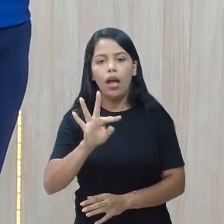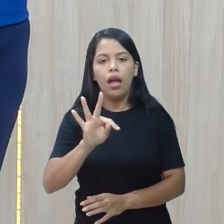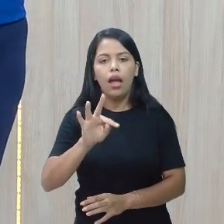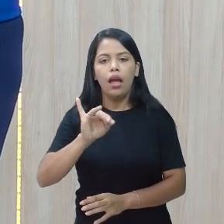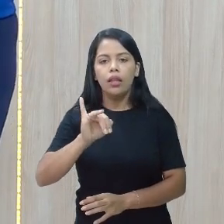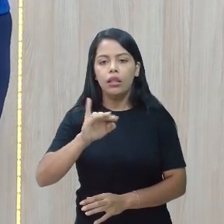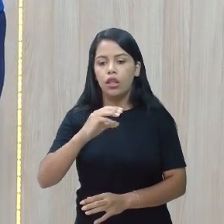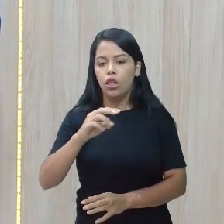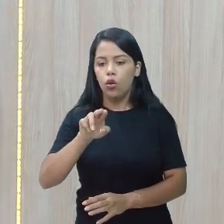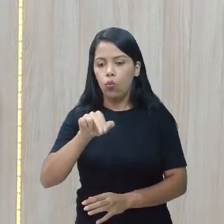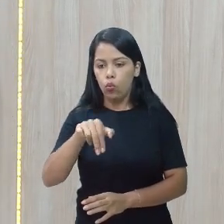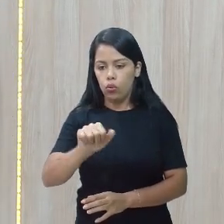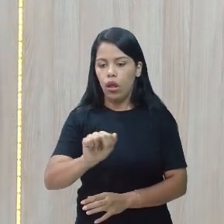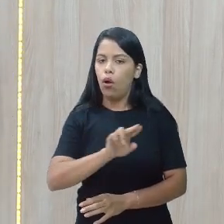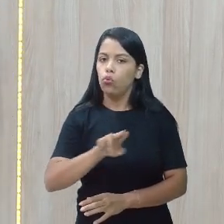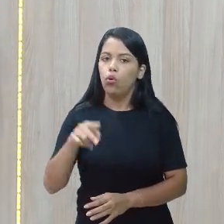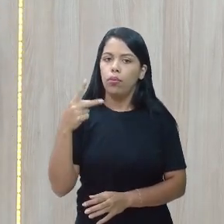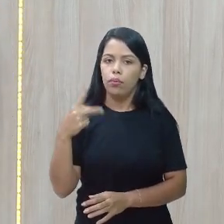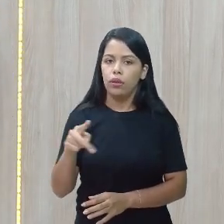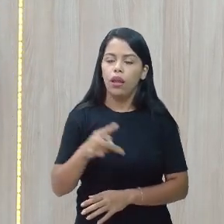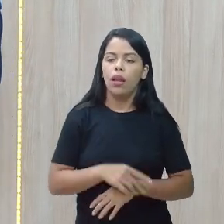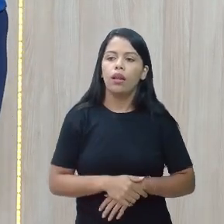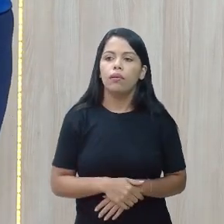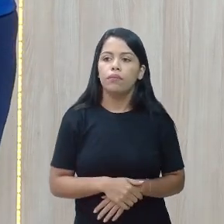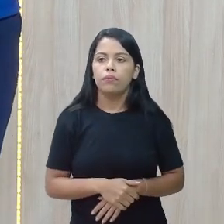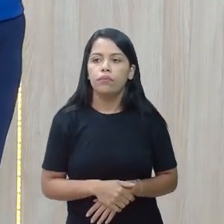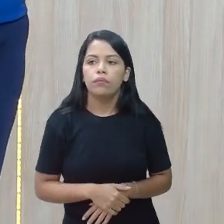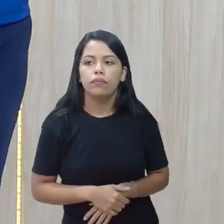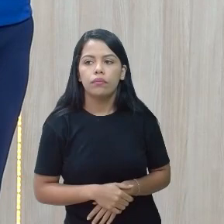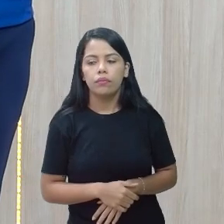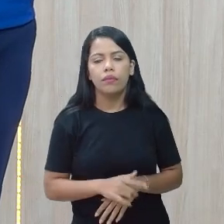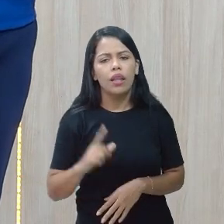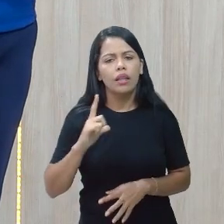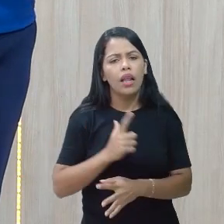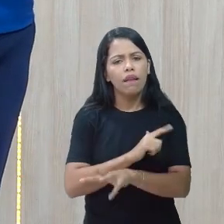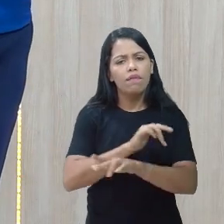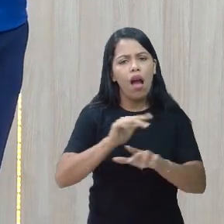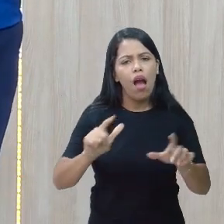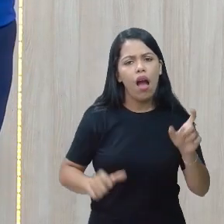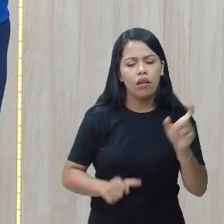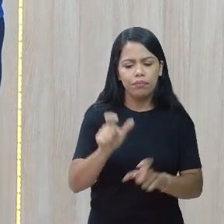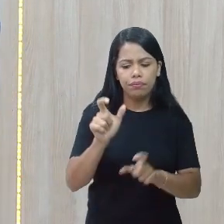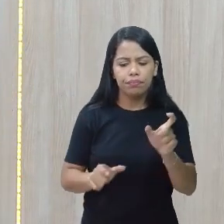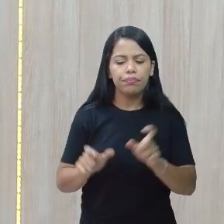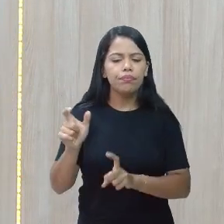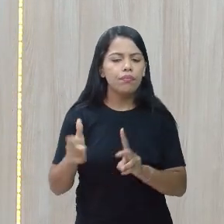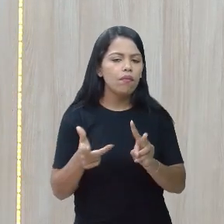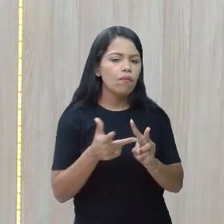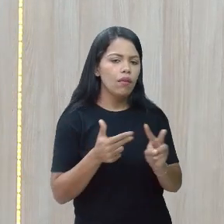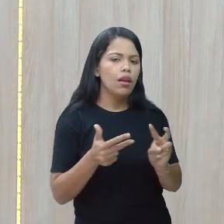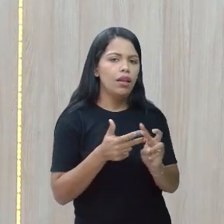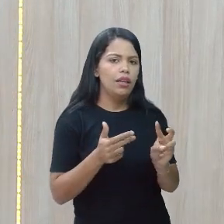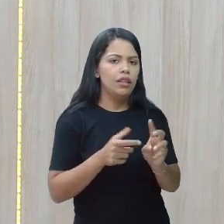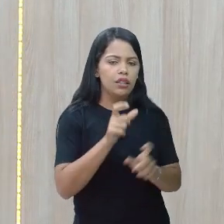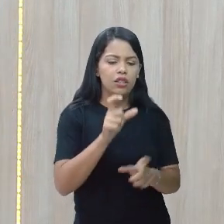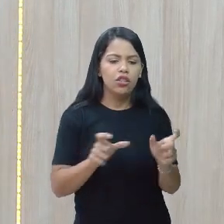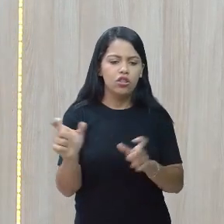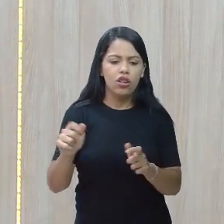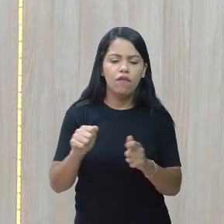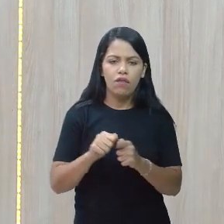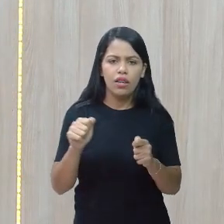Ticuna, ela é da etnia Ticuna. Existem muitos indígenas gravando discos no